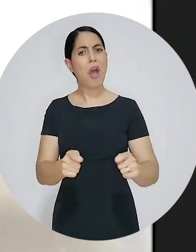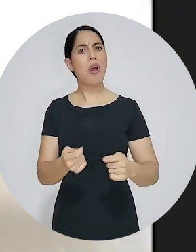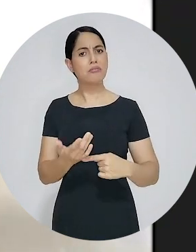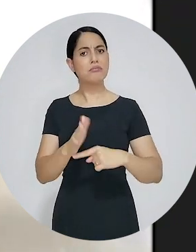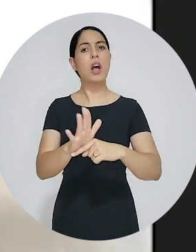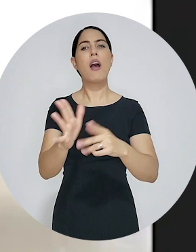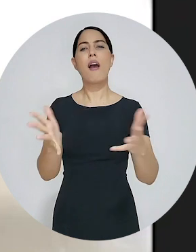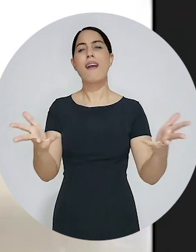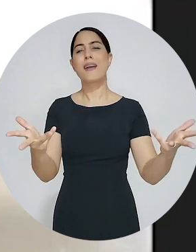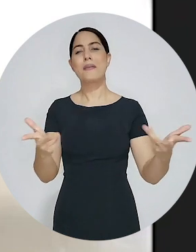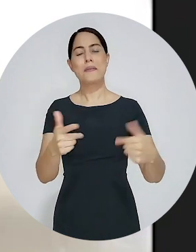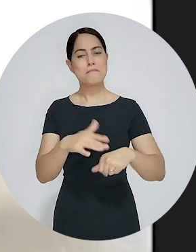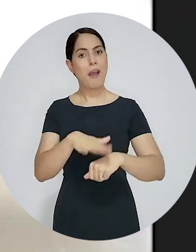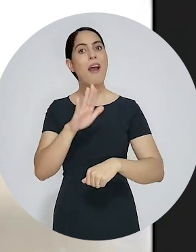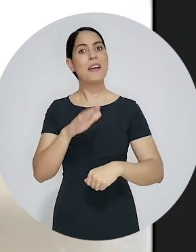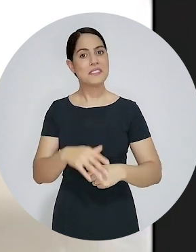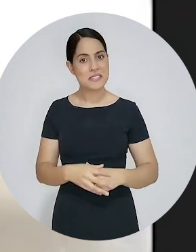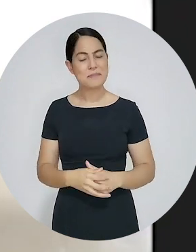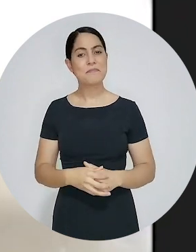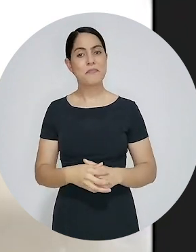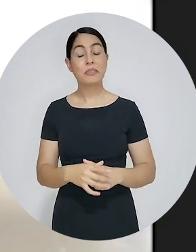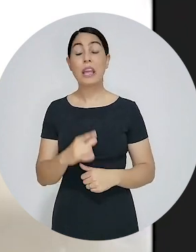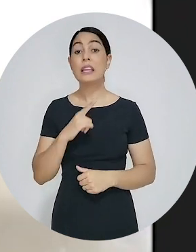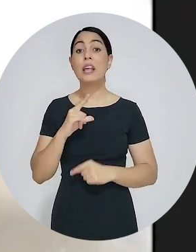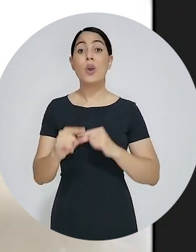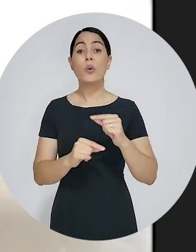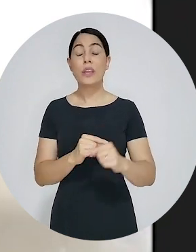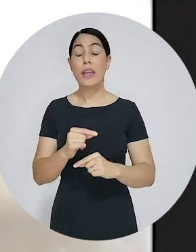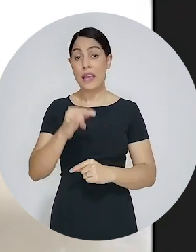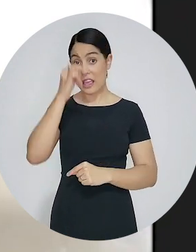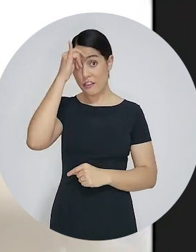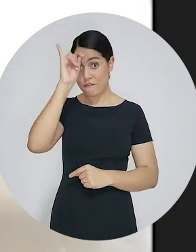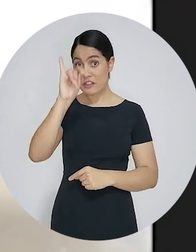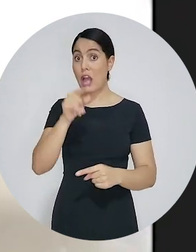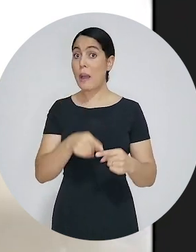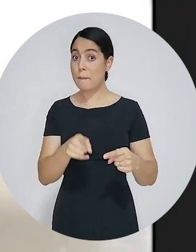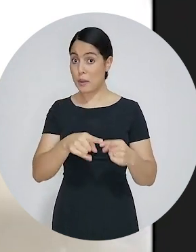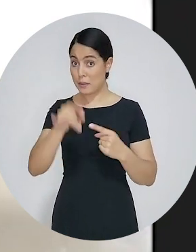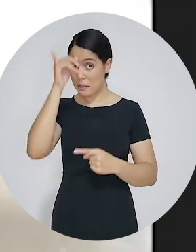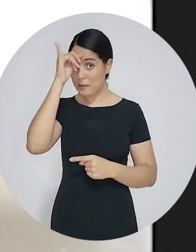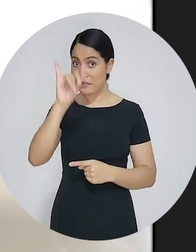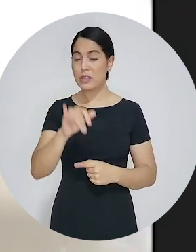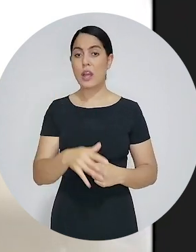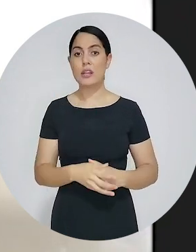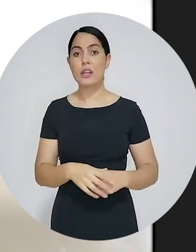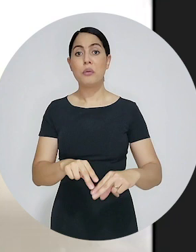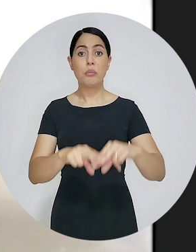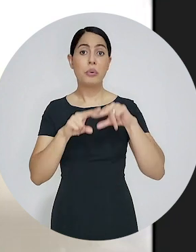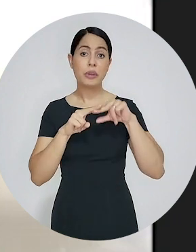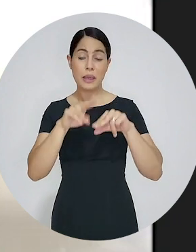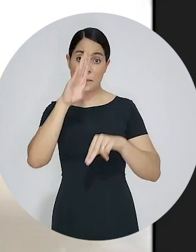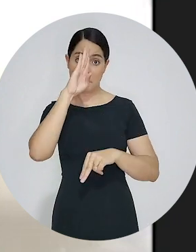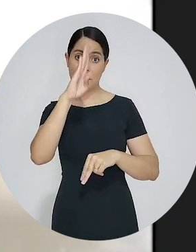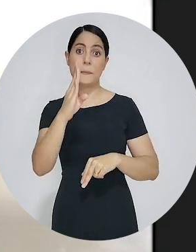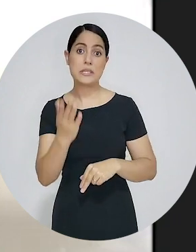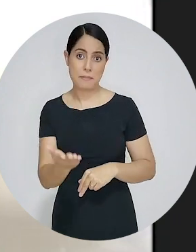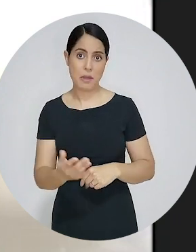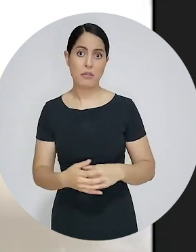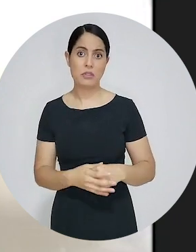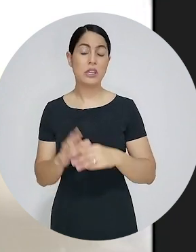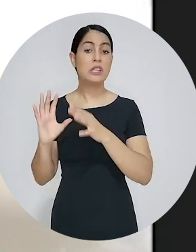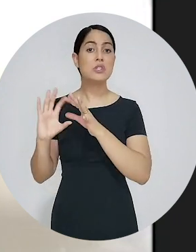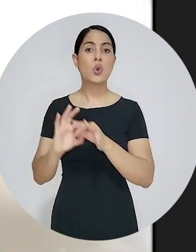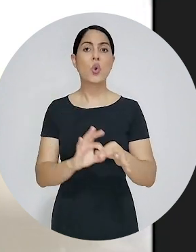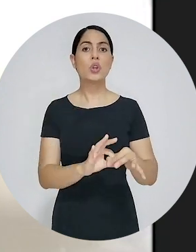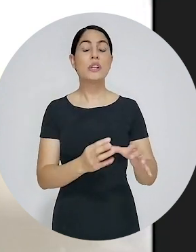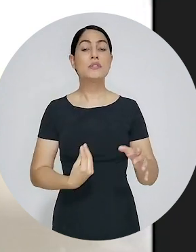produzir efeitos nobres é muito rica, né? Então, eu vejo na prevenção o fator primordial